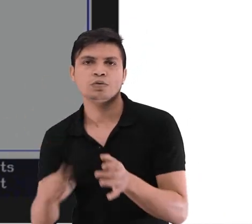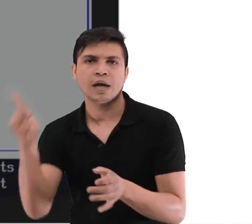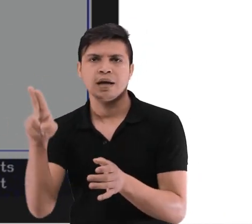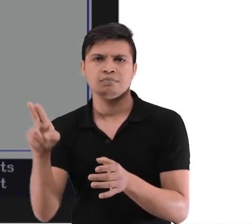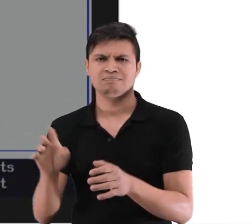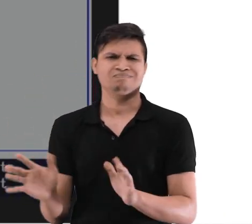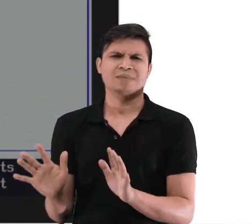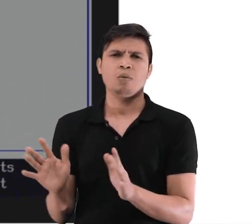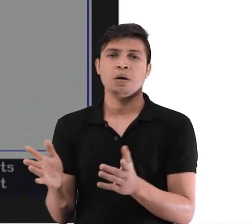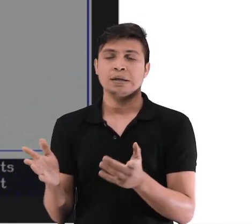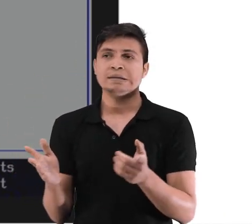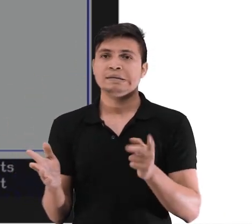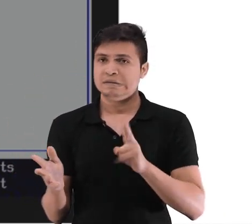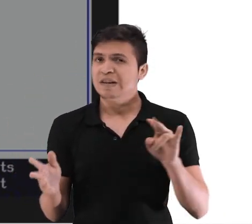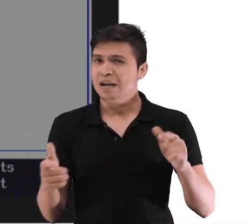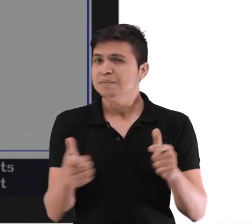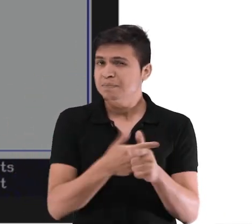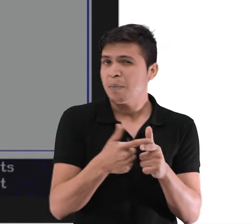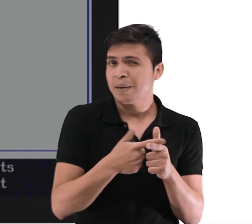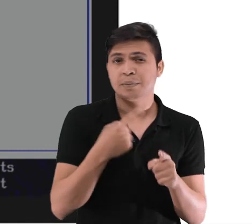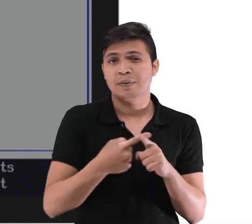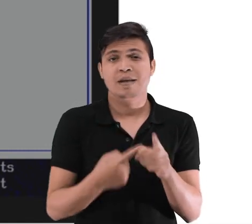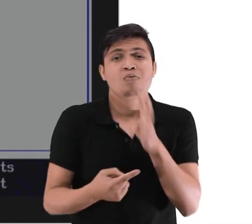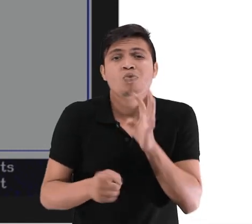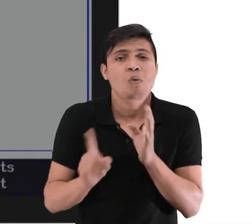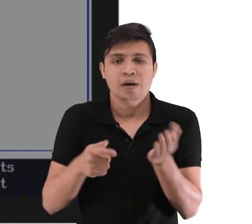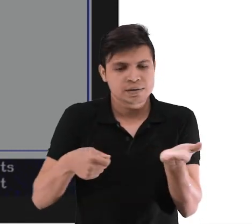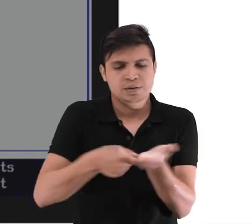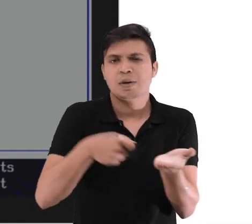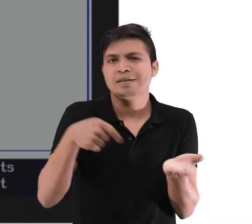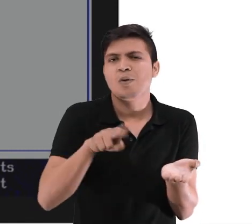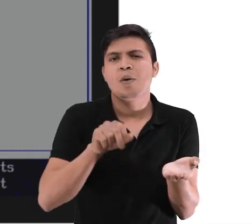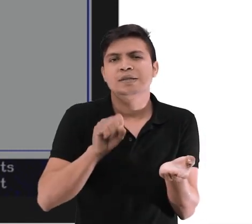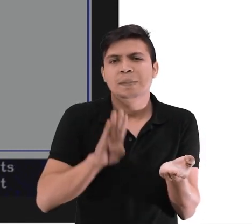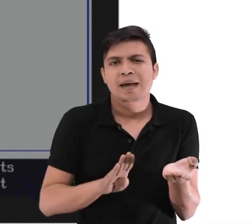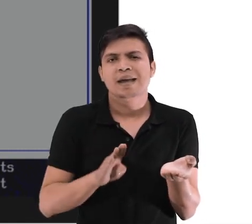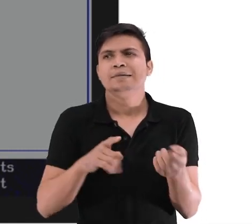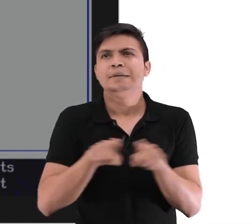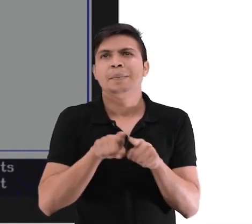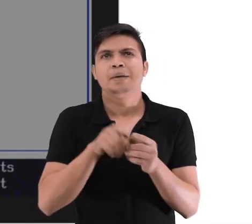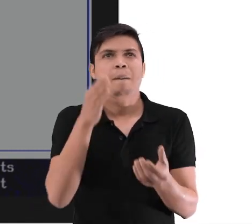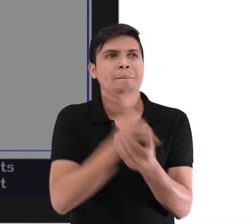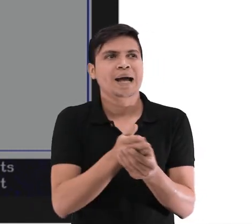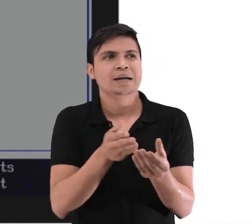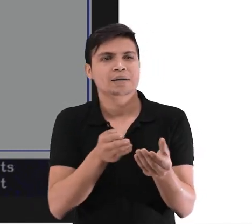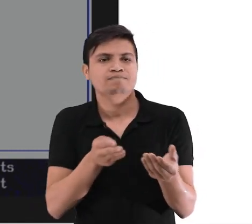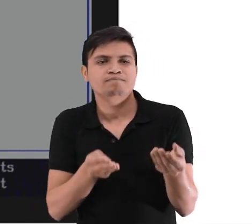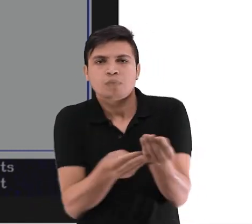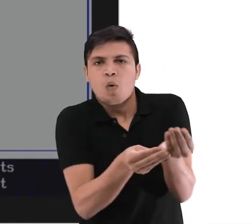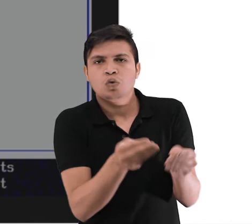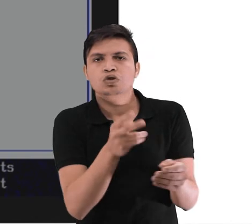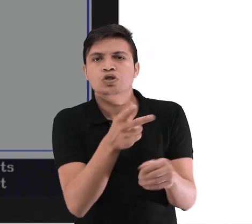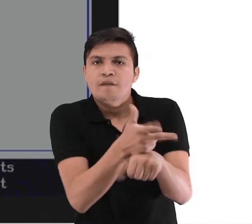entramos, ele vai dar um problema. Ele não vai reconhecer o USB, ou ele não vai reconhecer uma placa que você colocou de vídeo, ou então